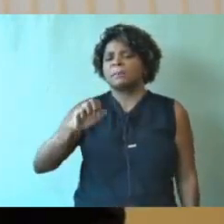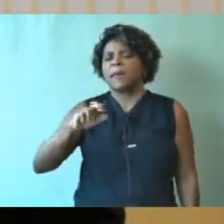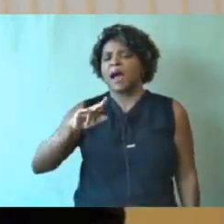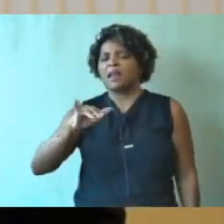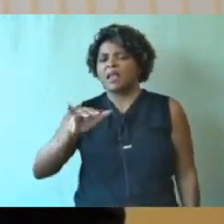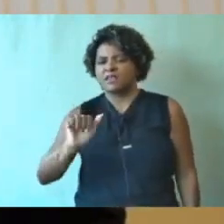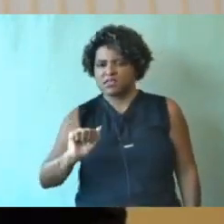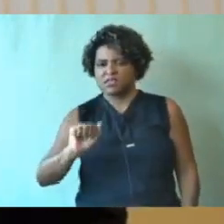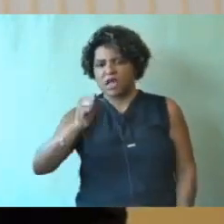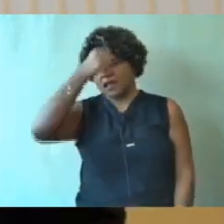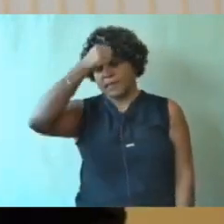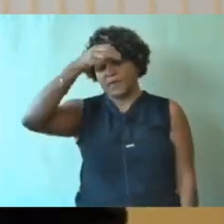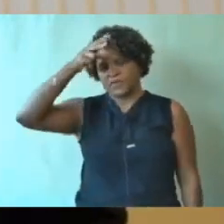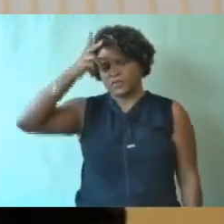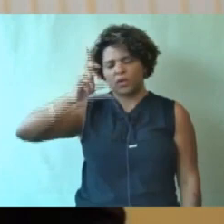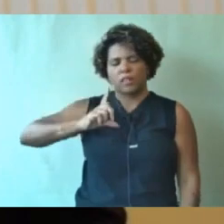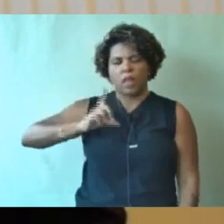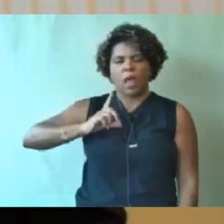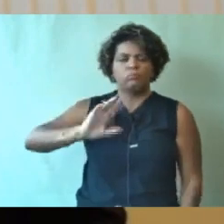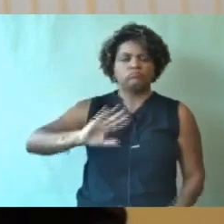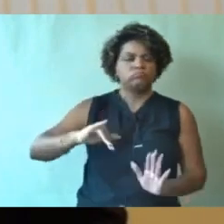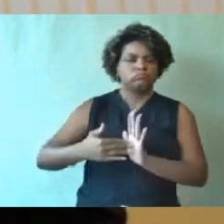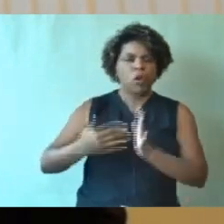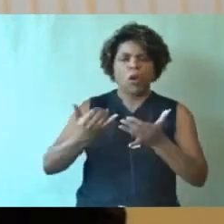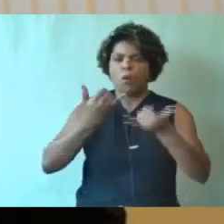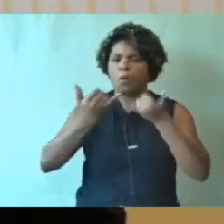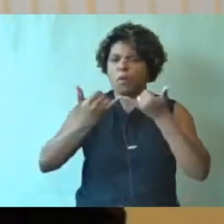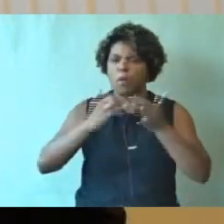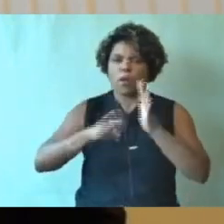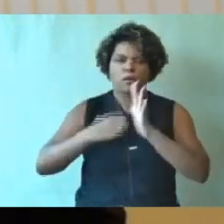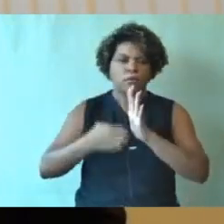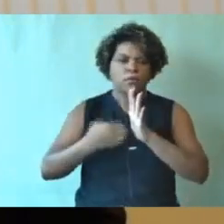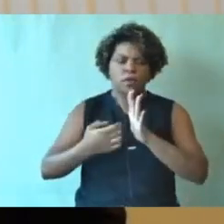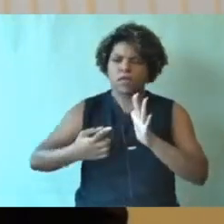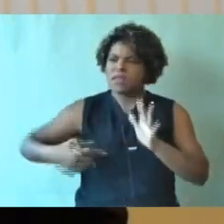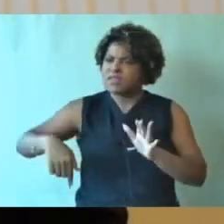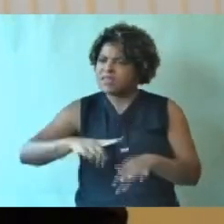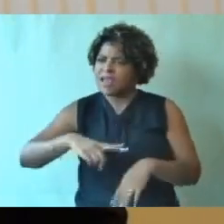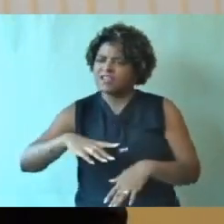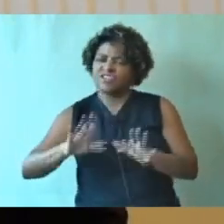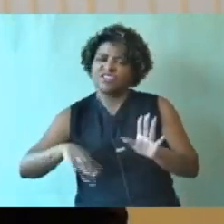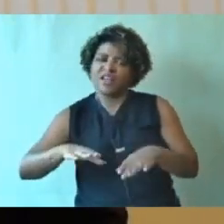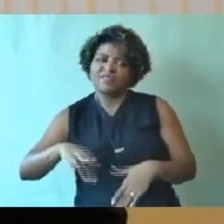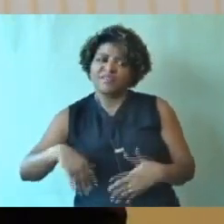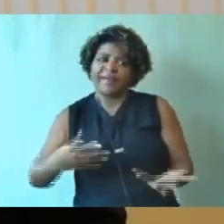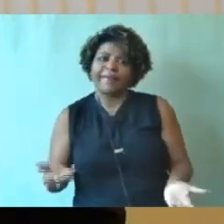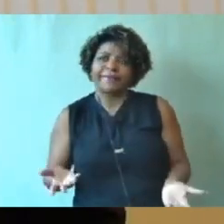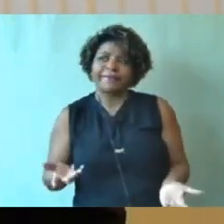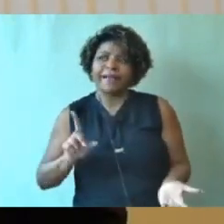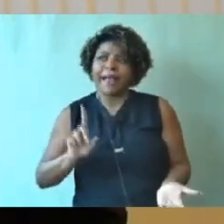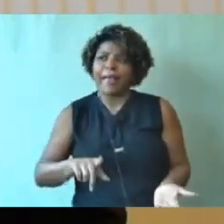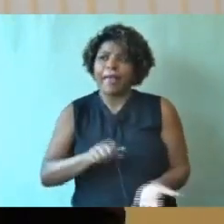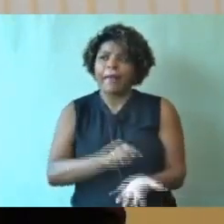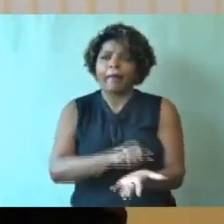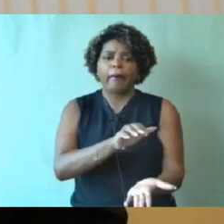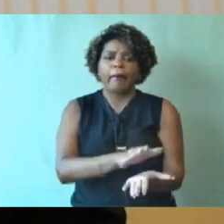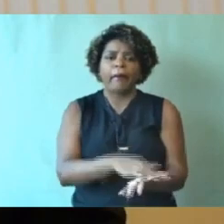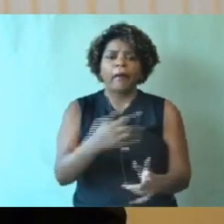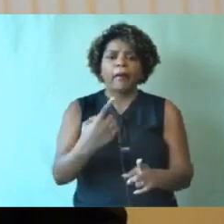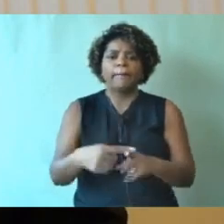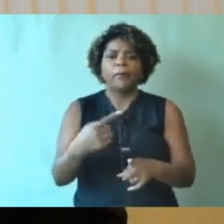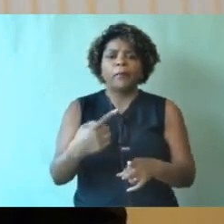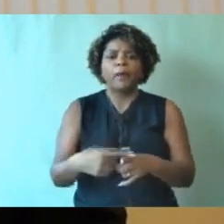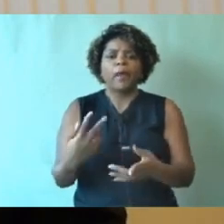operações das empresas. E nós estamos sendo penalizados várias vezes por erro de comunicação, queda de internet, a BI